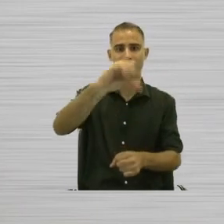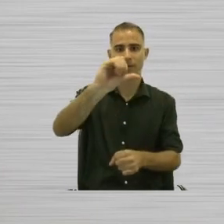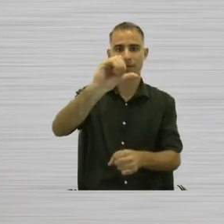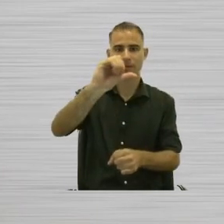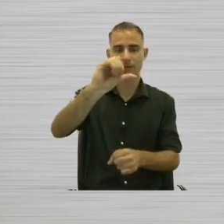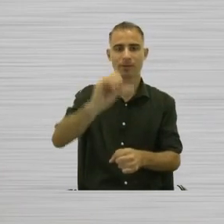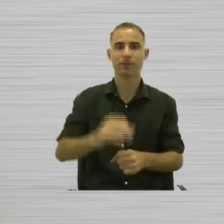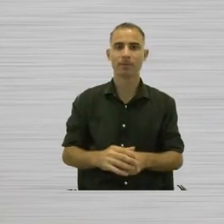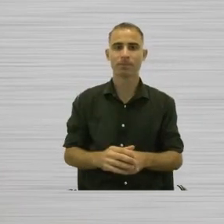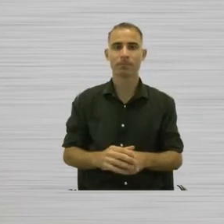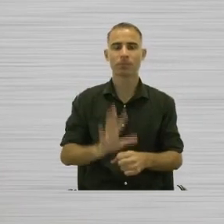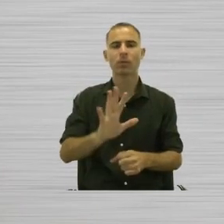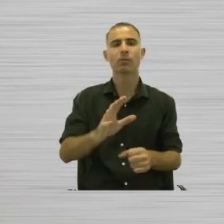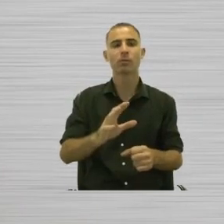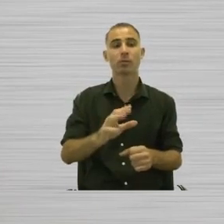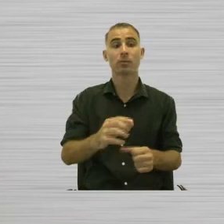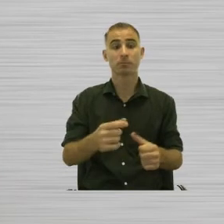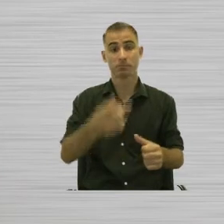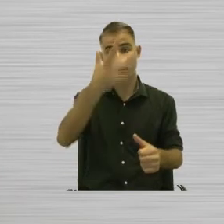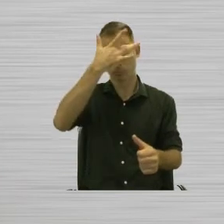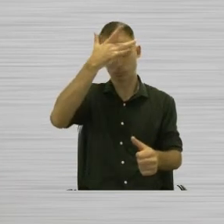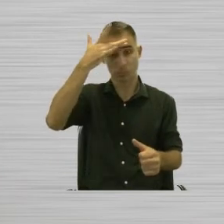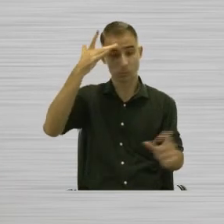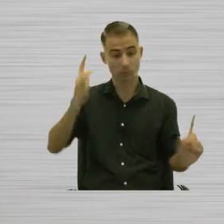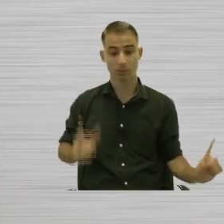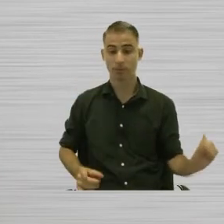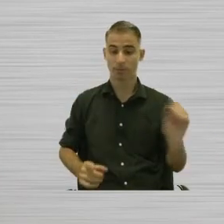primeira consulta, no terceiro quadrimestre, de